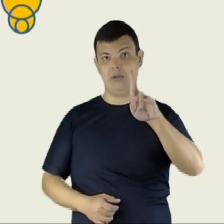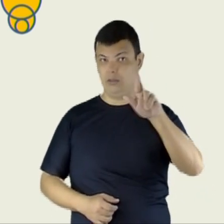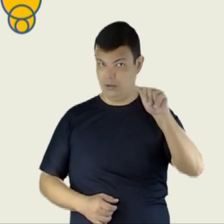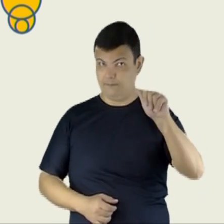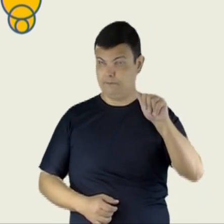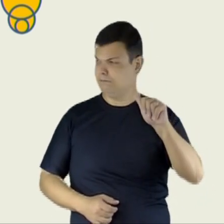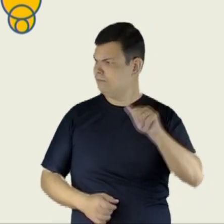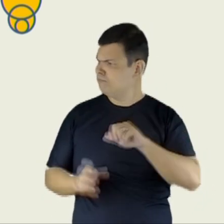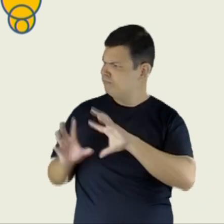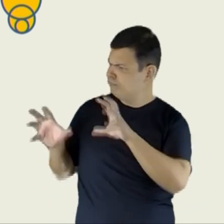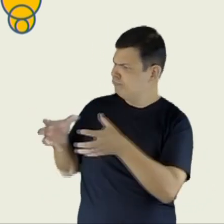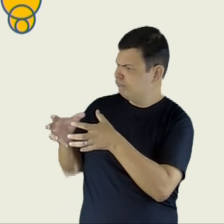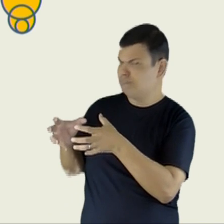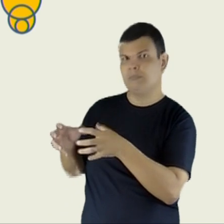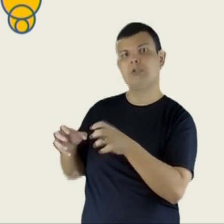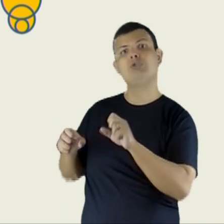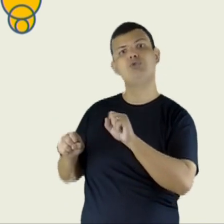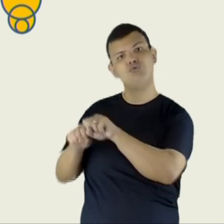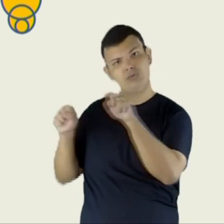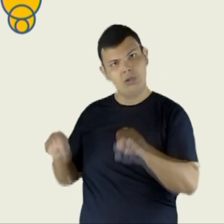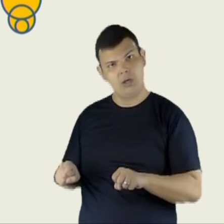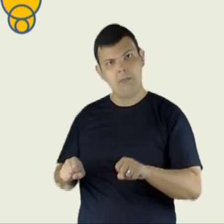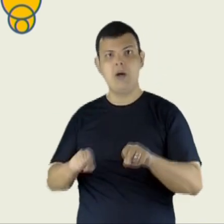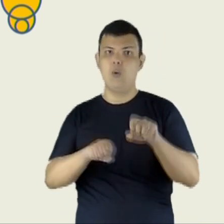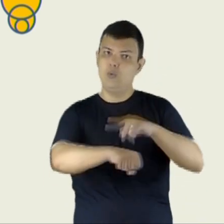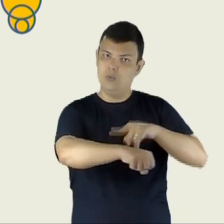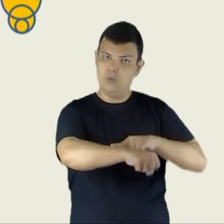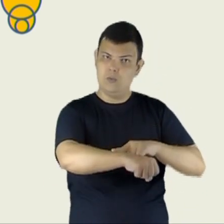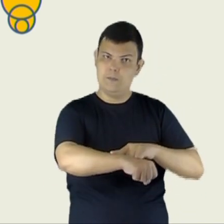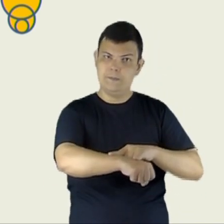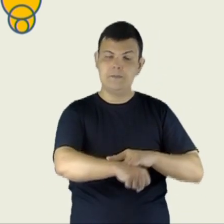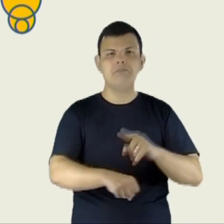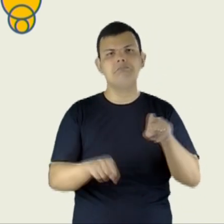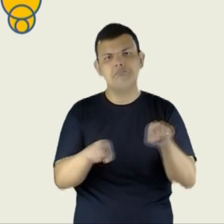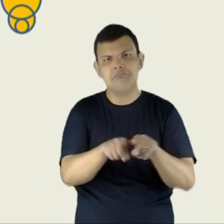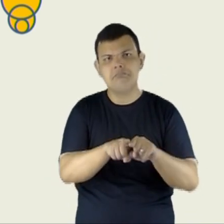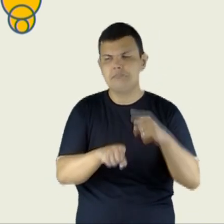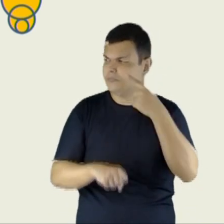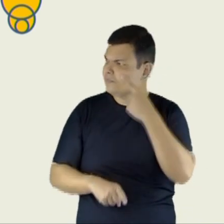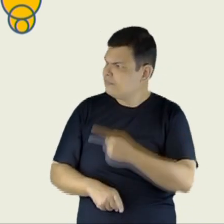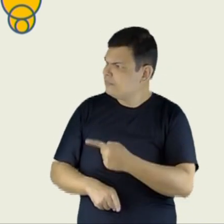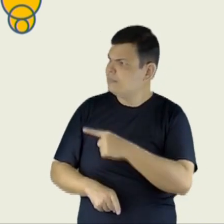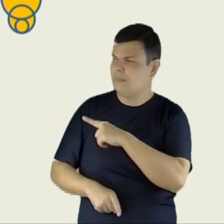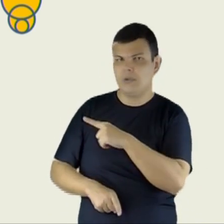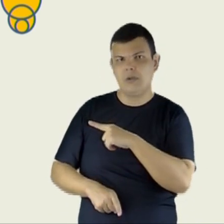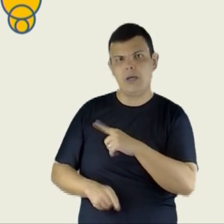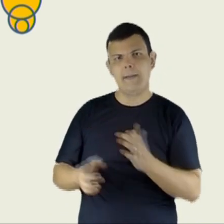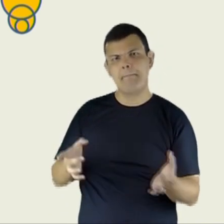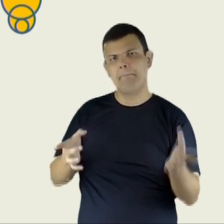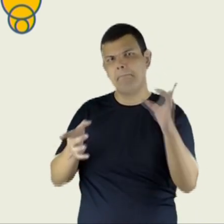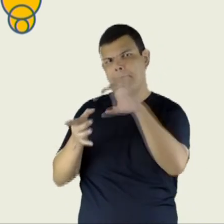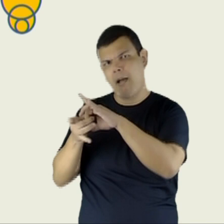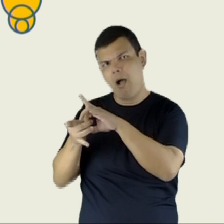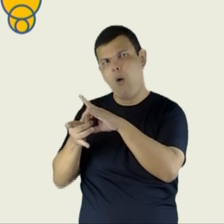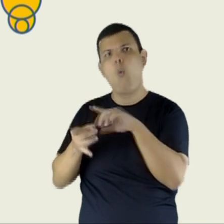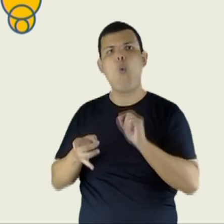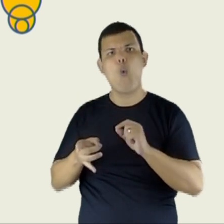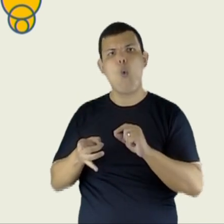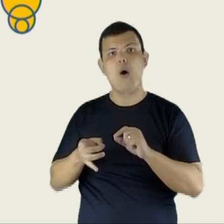do sistema urinário, tá? Mas você pode ver também que o sistema urinário, ele está interligado com o